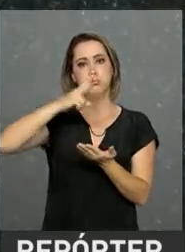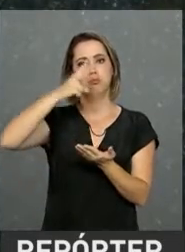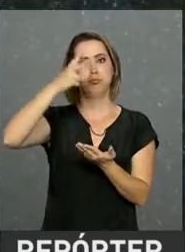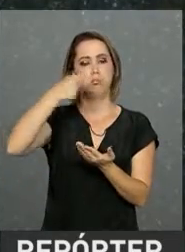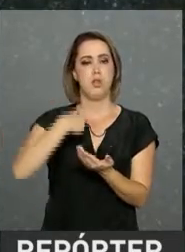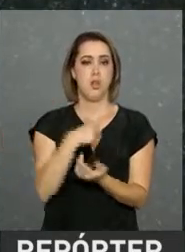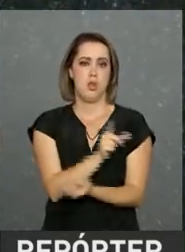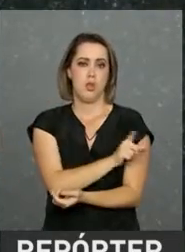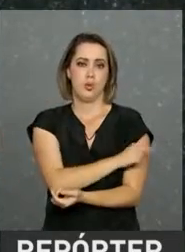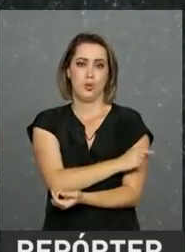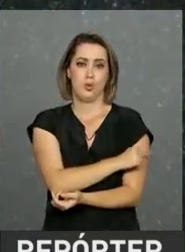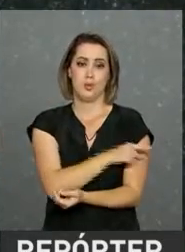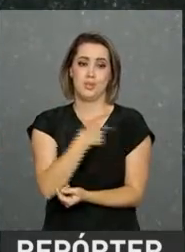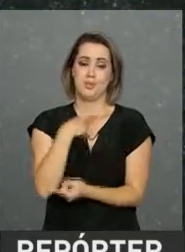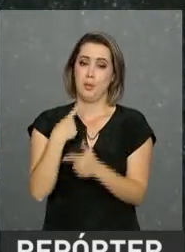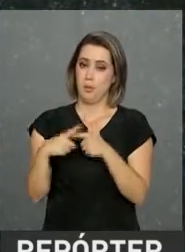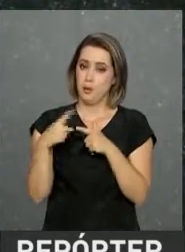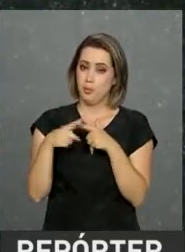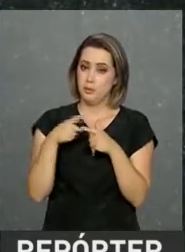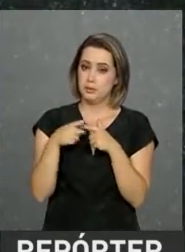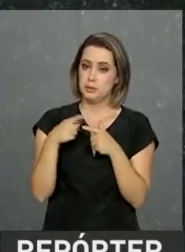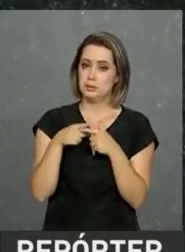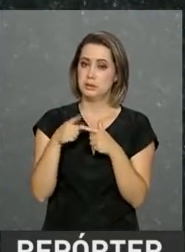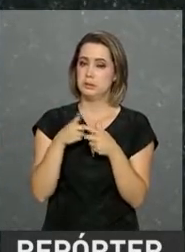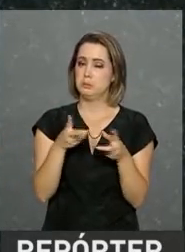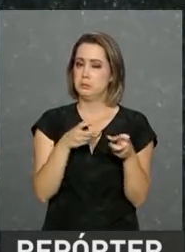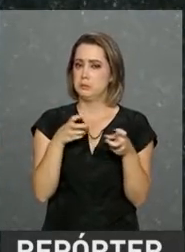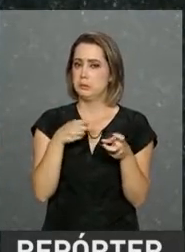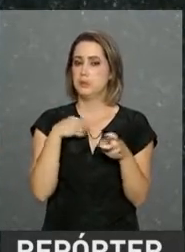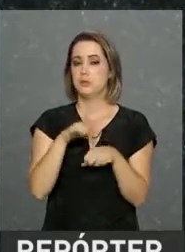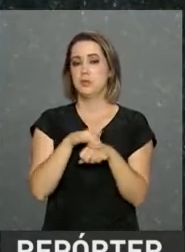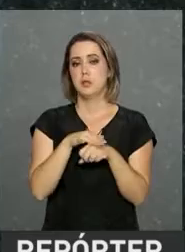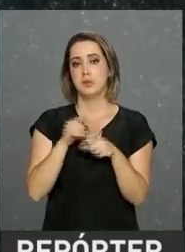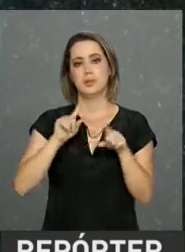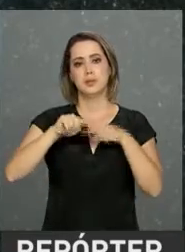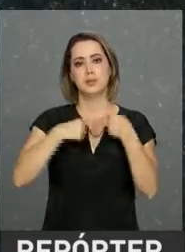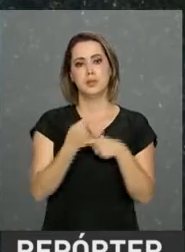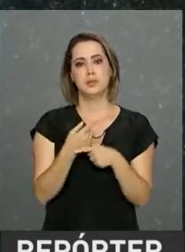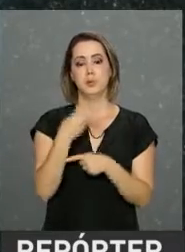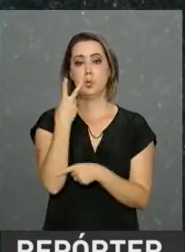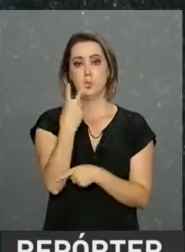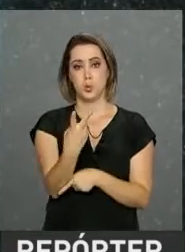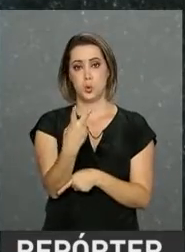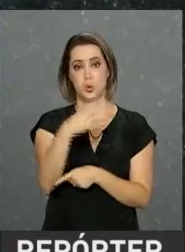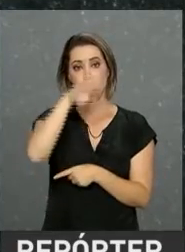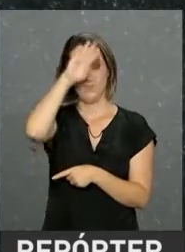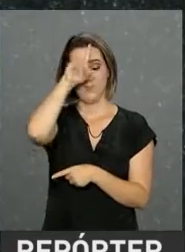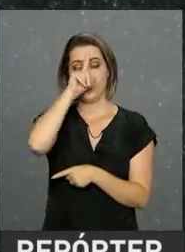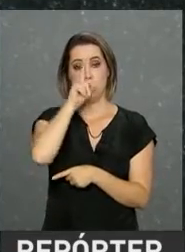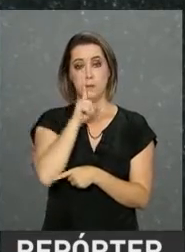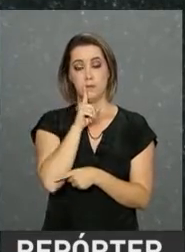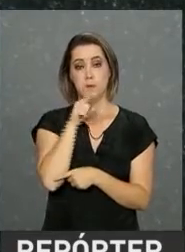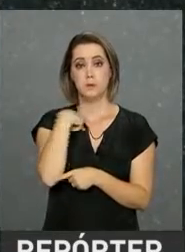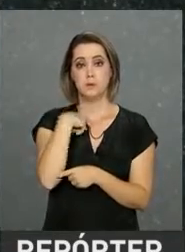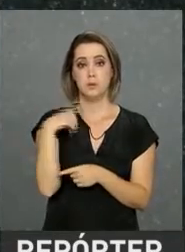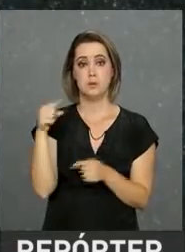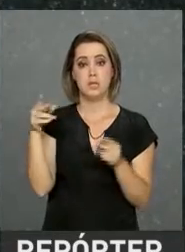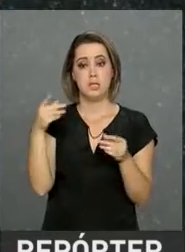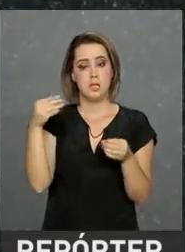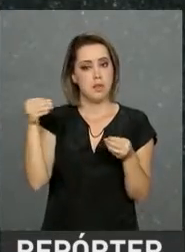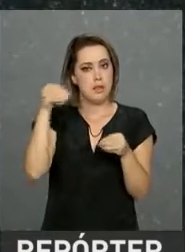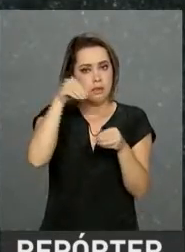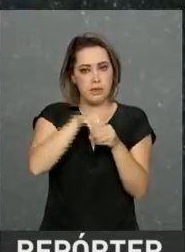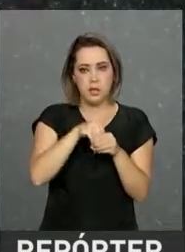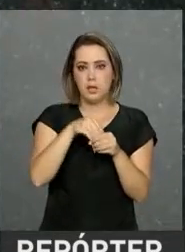aos estados com suspeita da doença. Mas após a confirmação de 2 casos de febre amarela silvestre com transmissão dentro